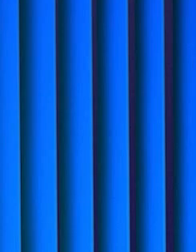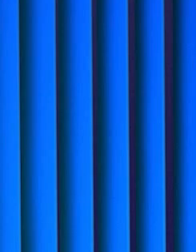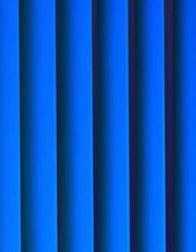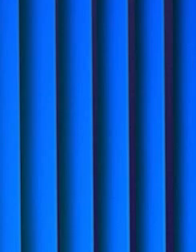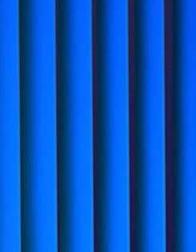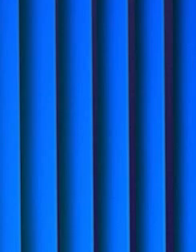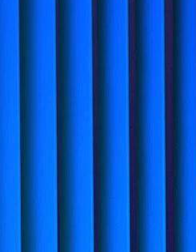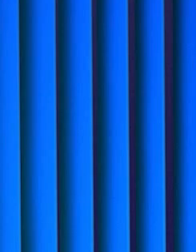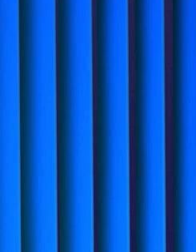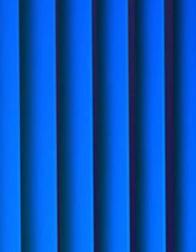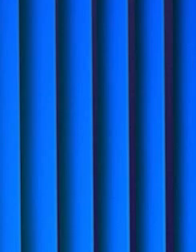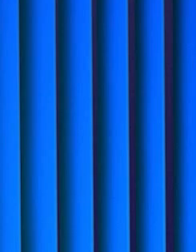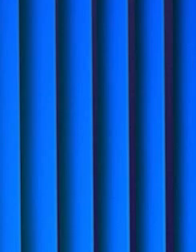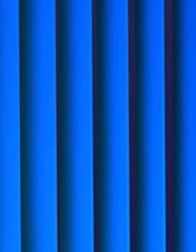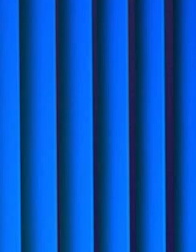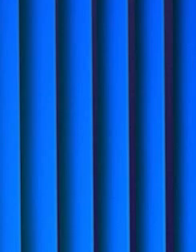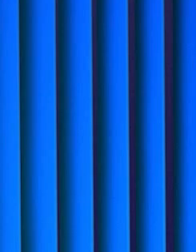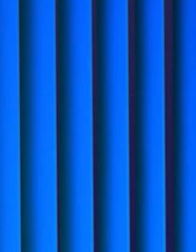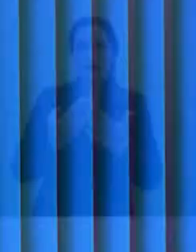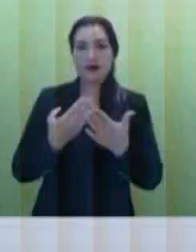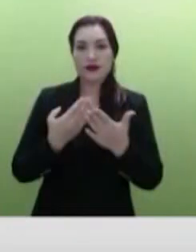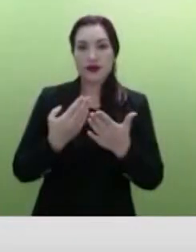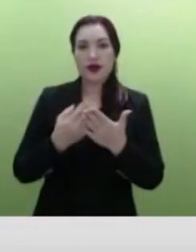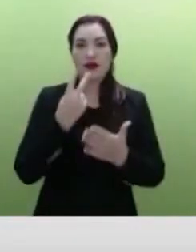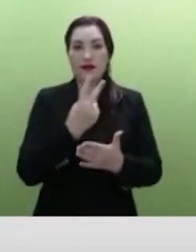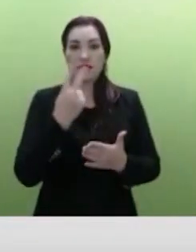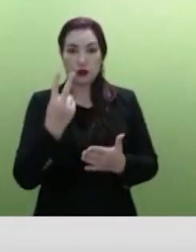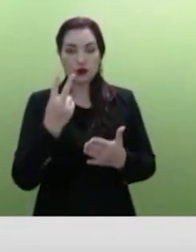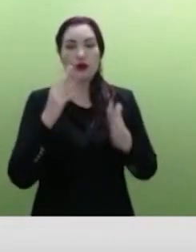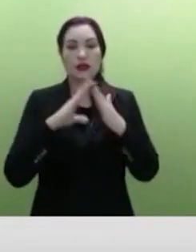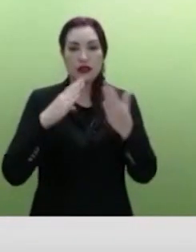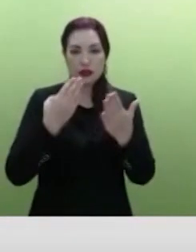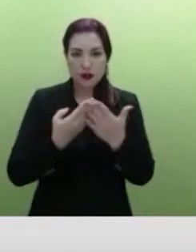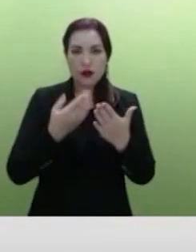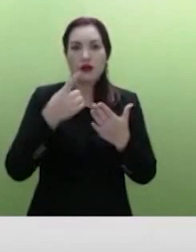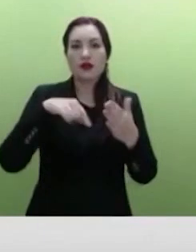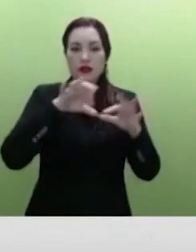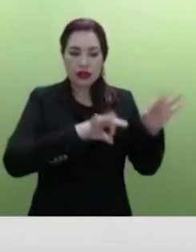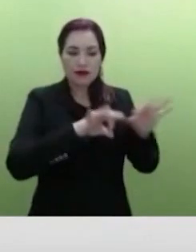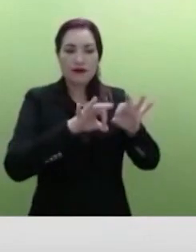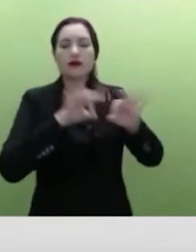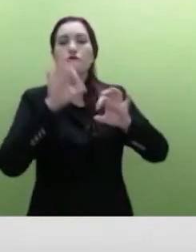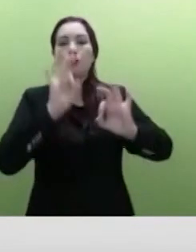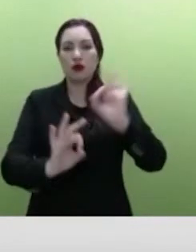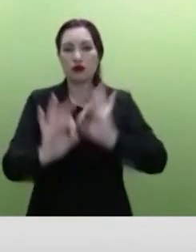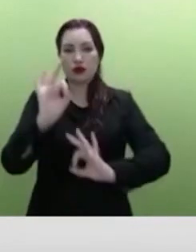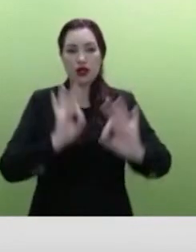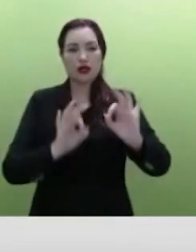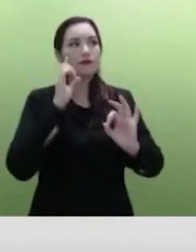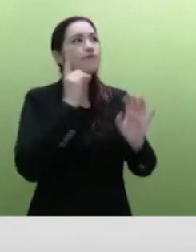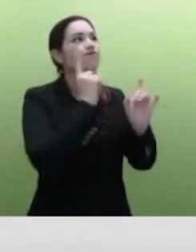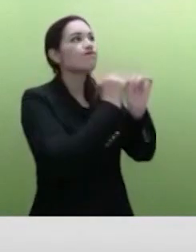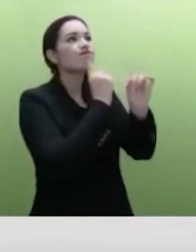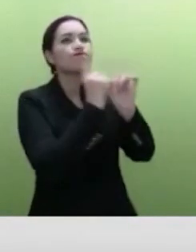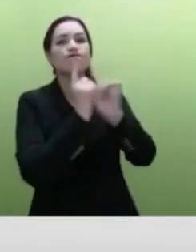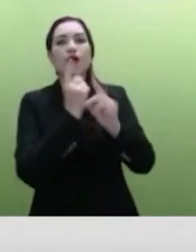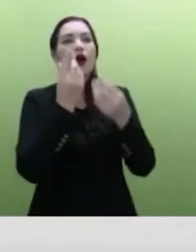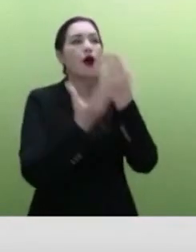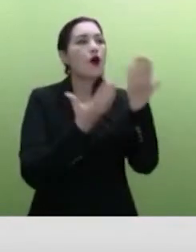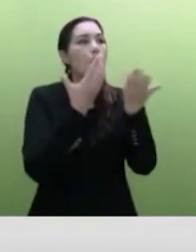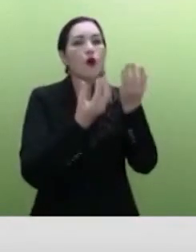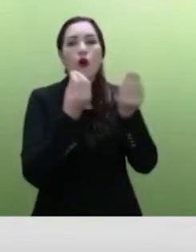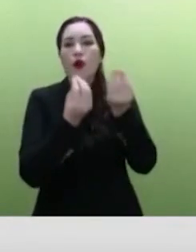Recuperação de equipamentos da saúde a gente já tá desenvolvendo projetos identificando locais e